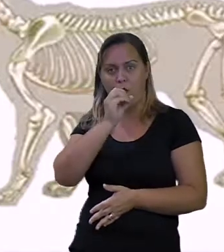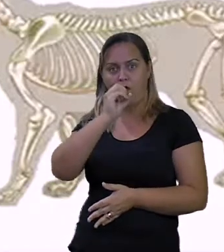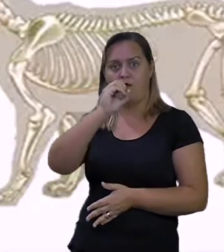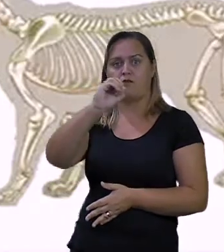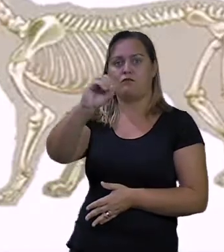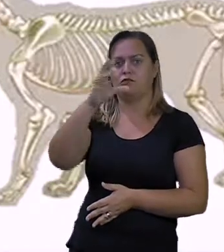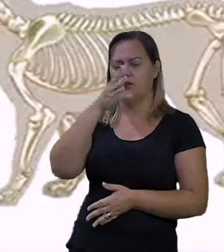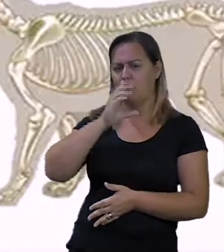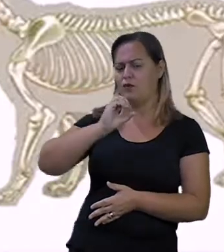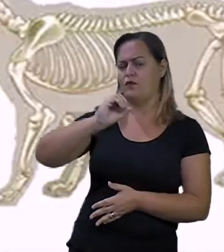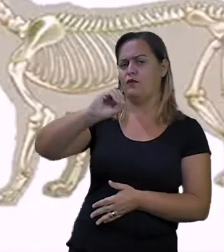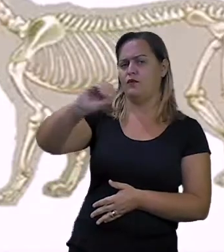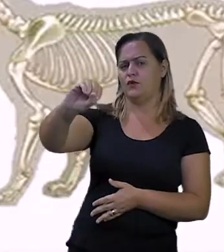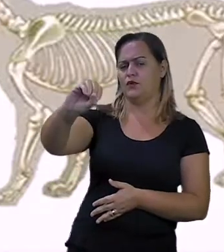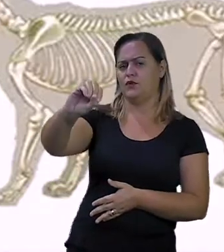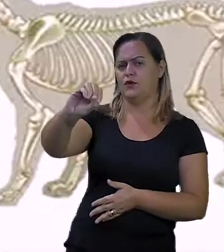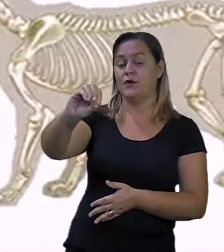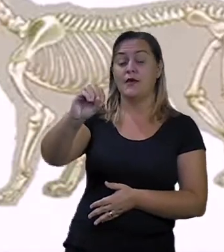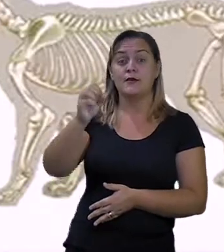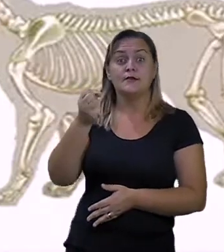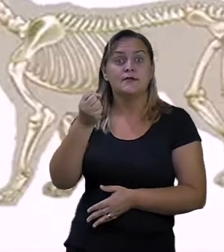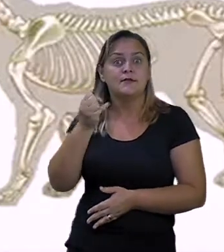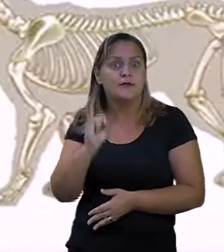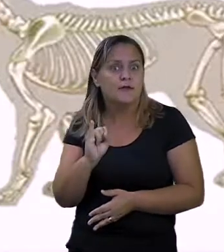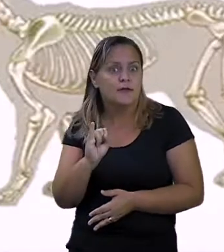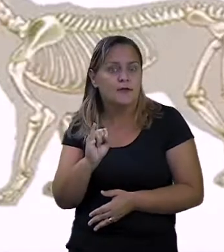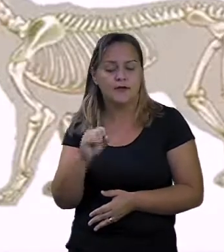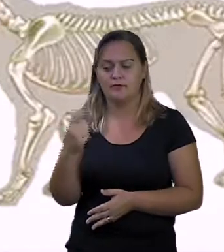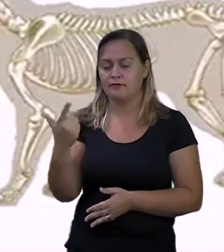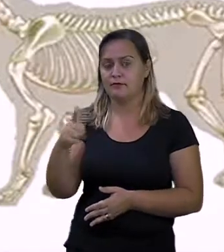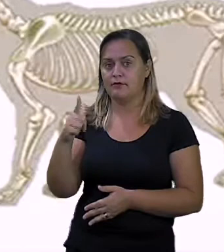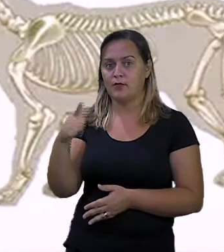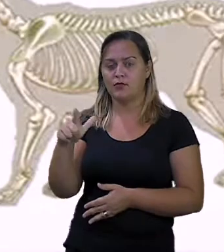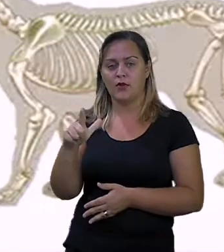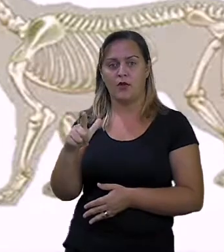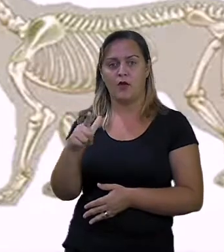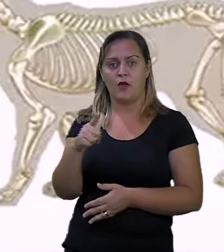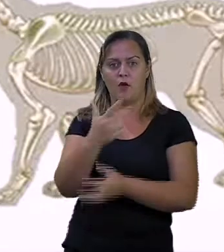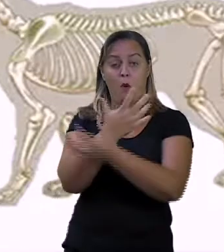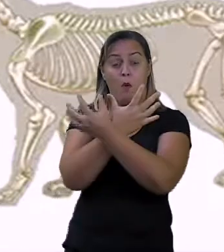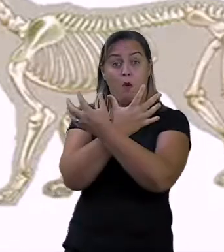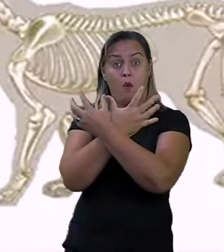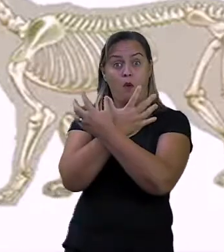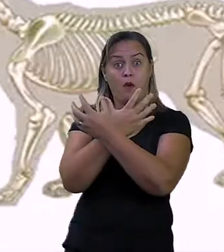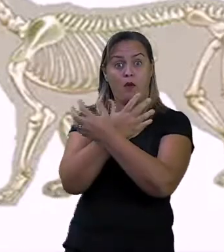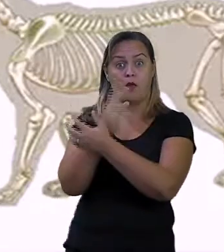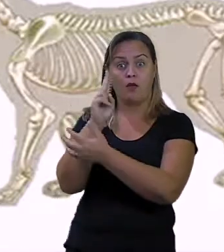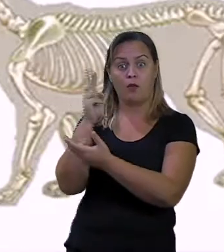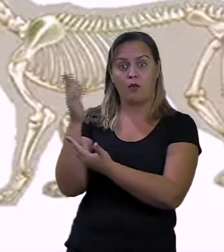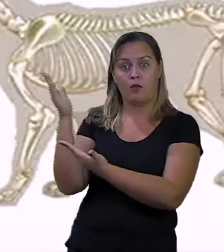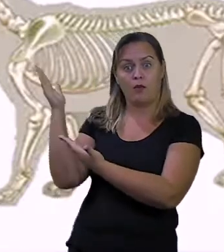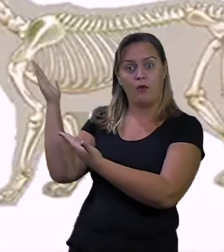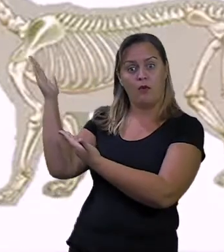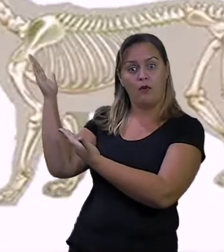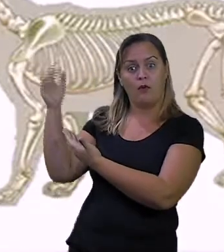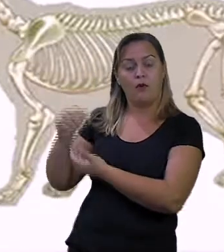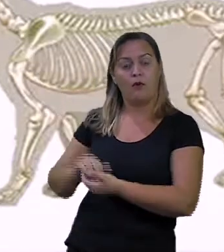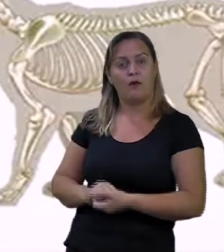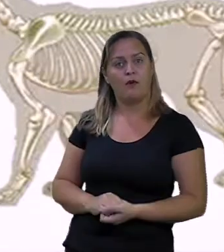não tivesse uma estruturação com o esqueleto que ele possui? E